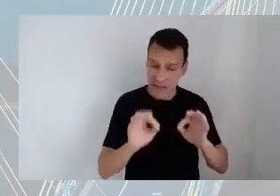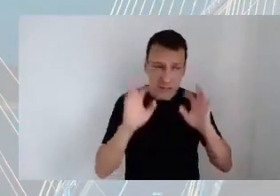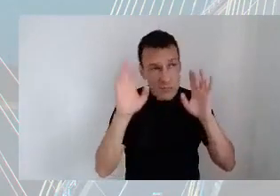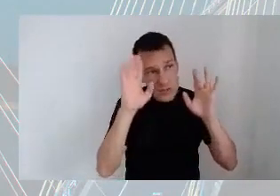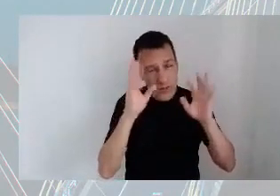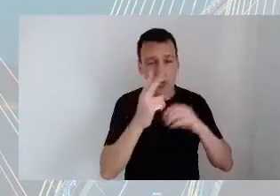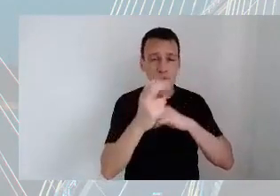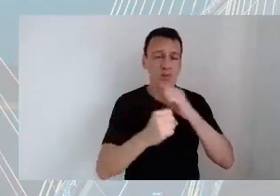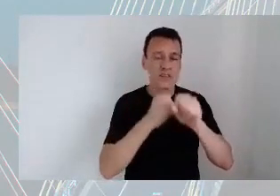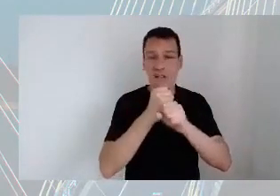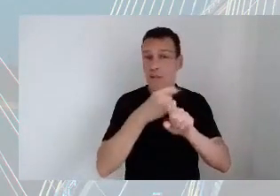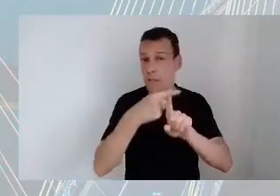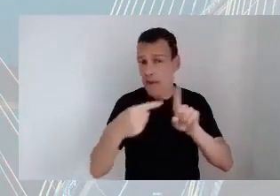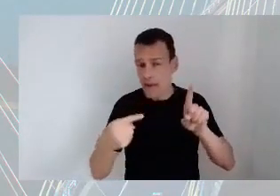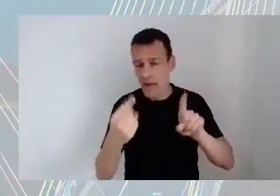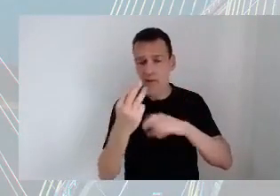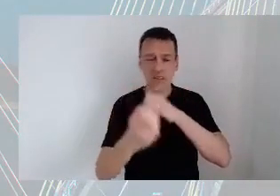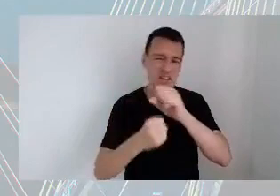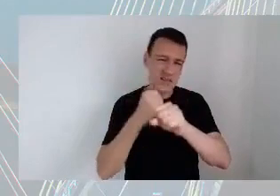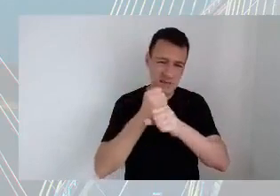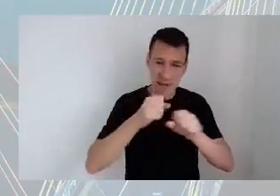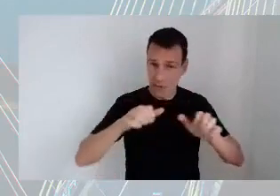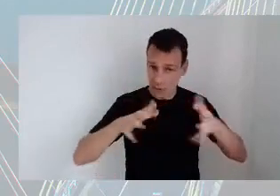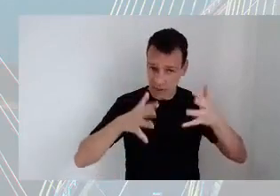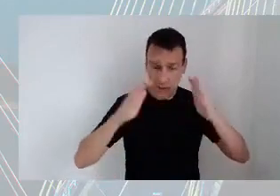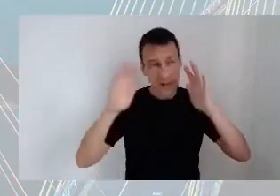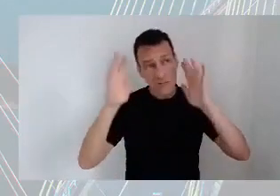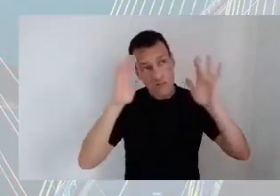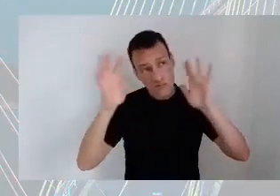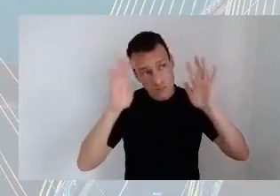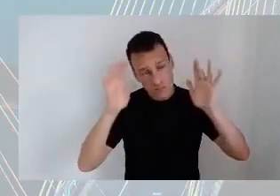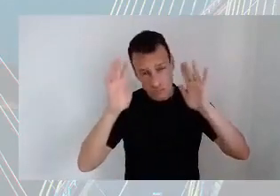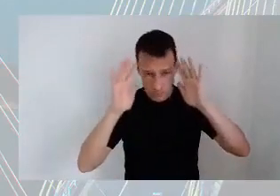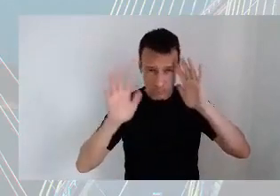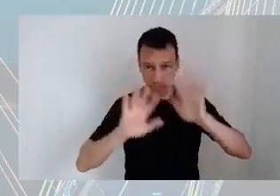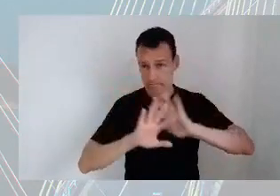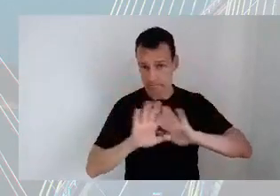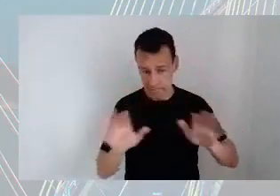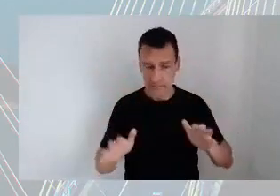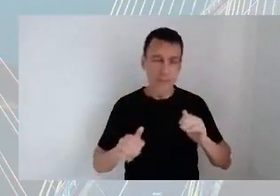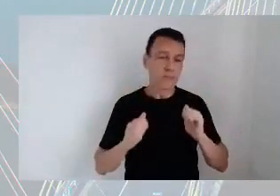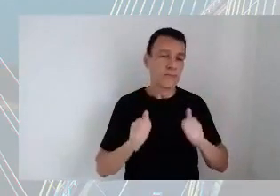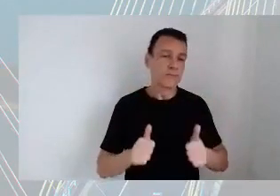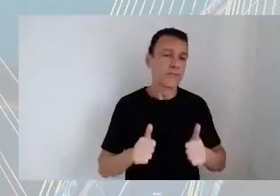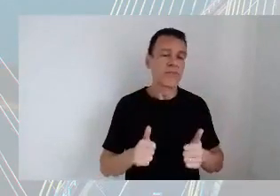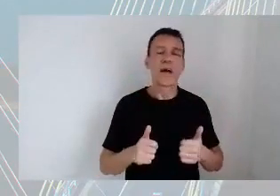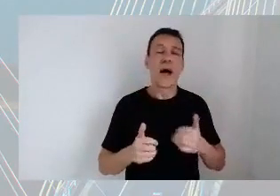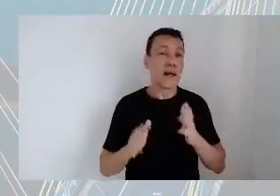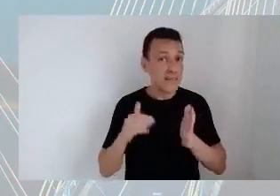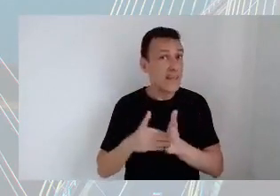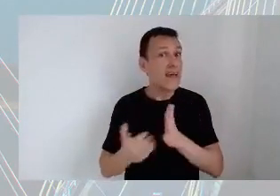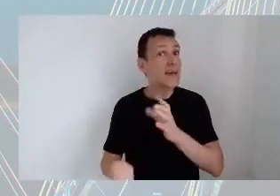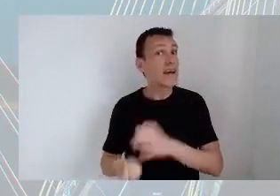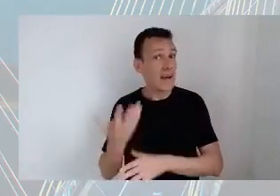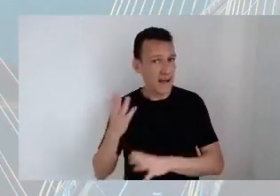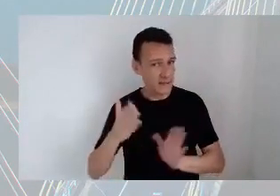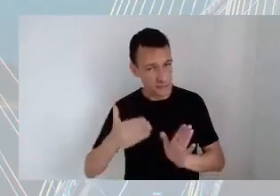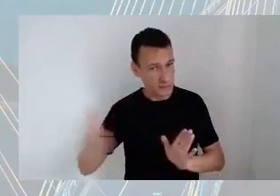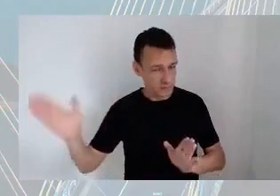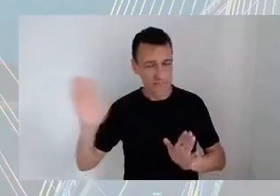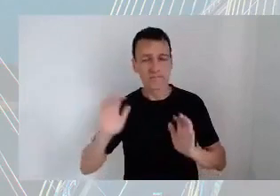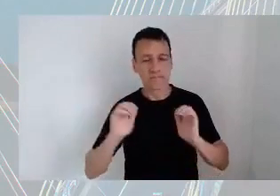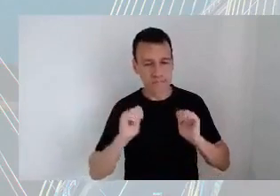arquitetura de dados, etc., etc., desse ponto de vista da concepção, né? Mas, de